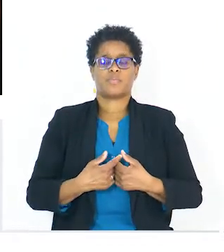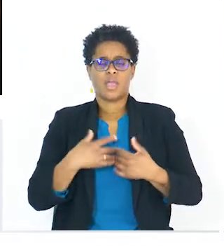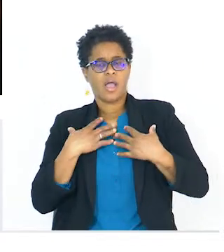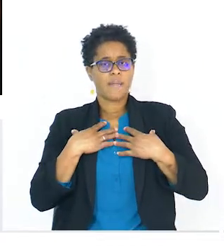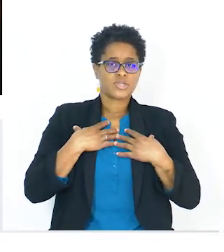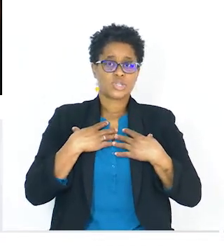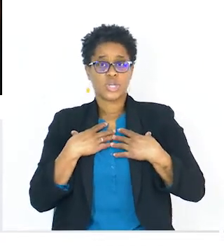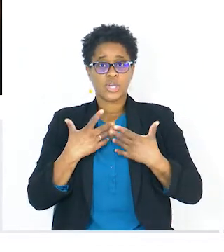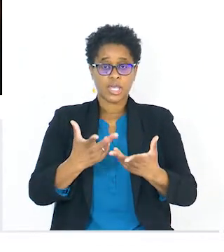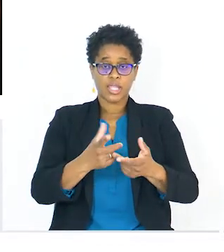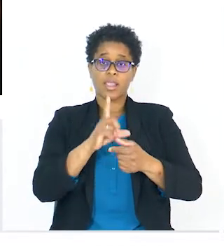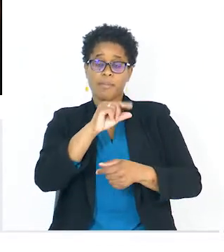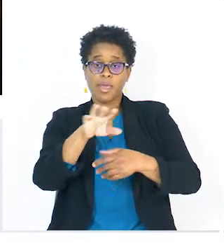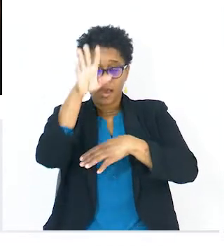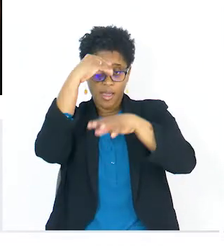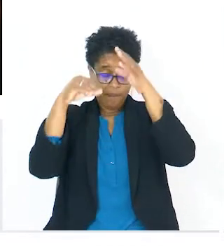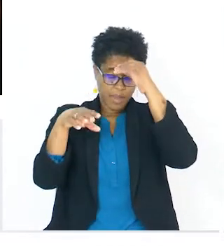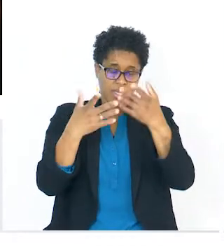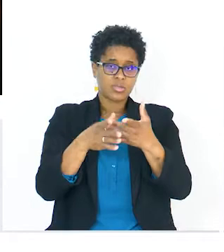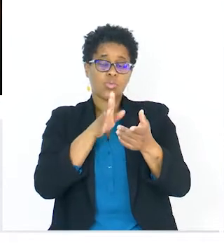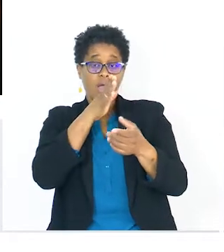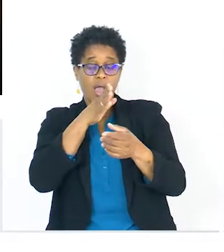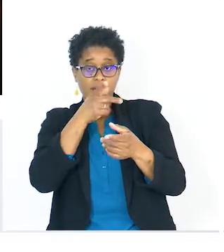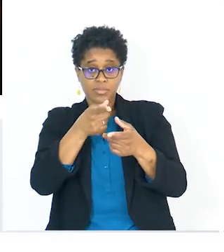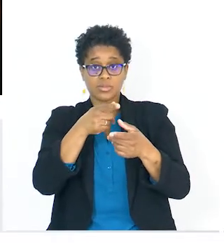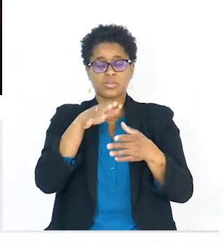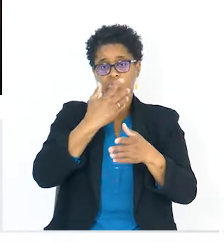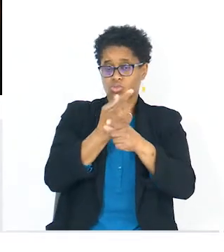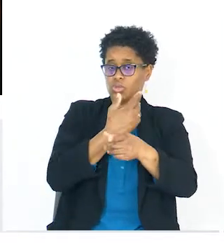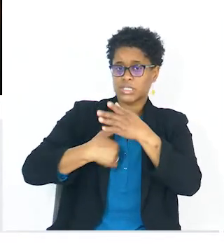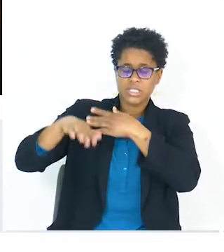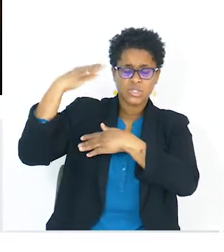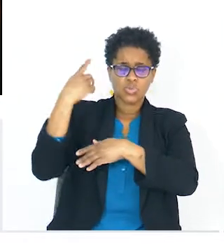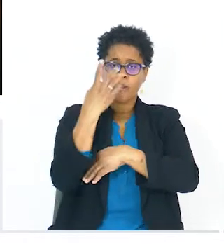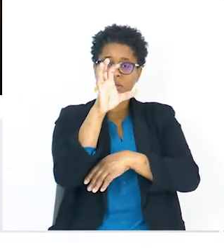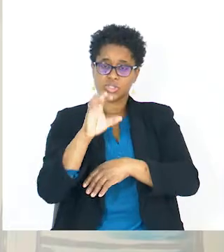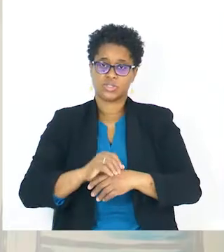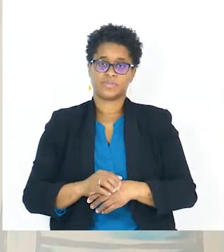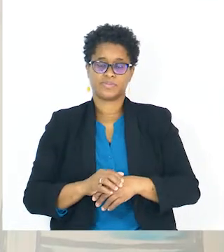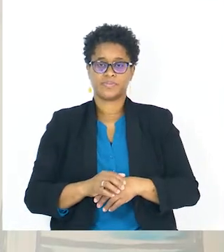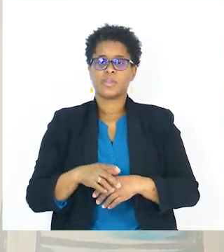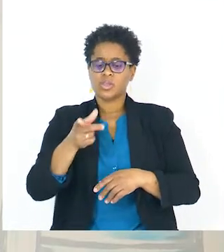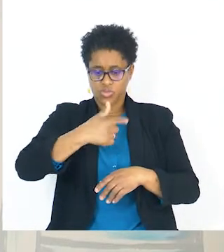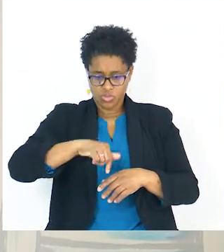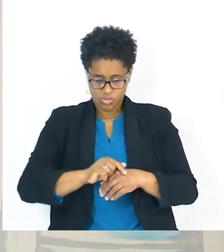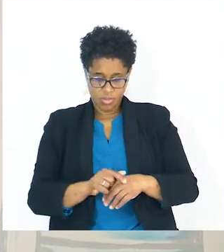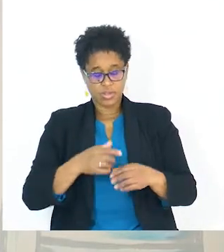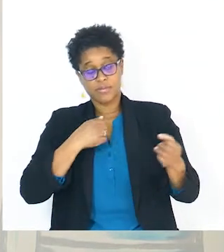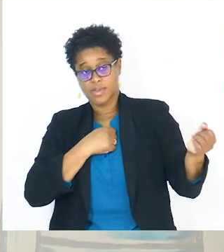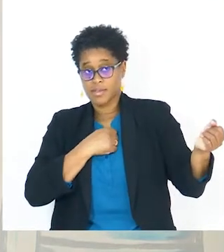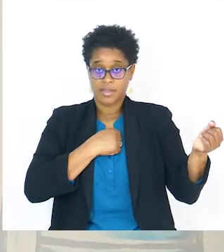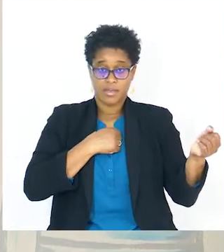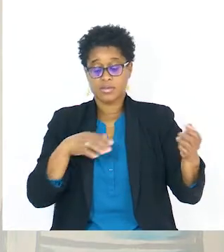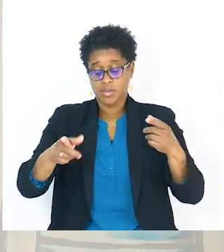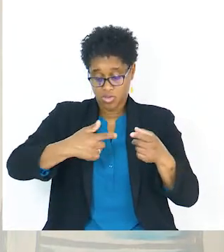a mexer-se, também aprende-se os costumes e as tradições de um país. Nós, através da